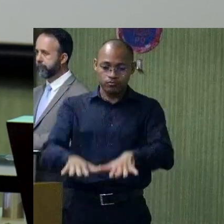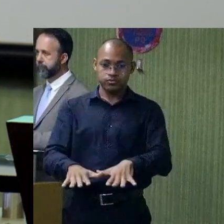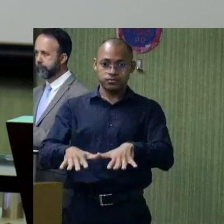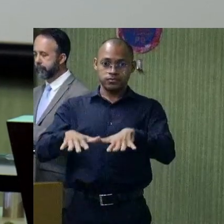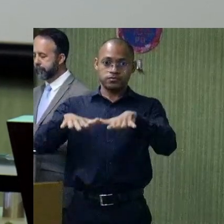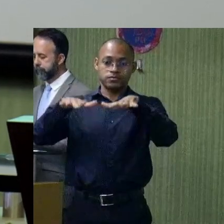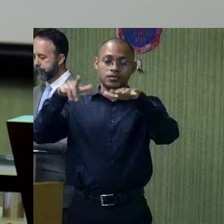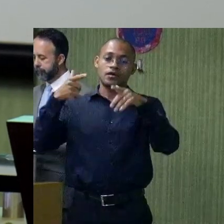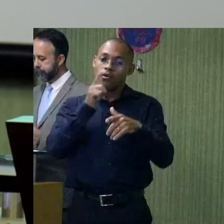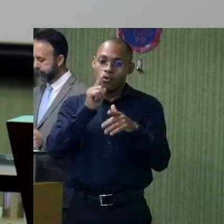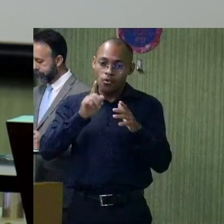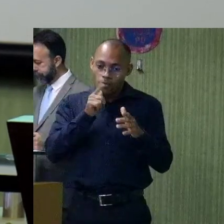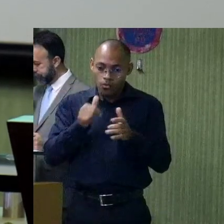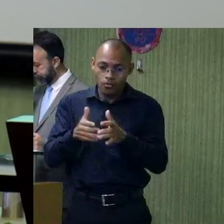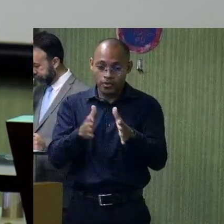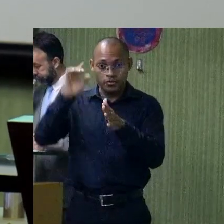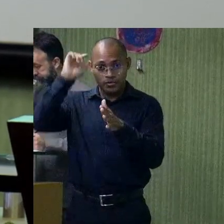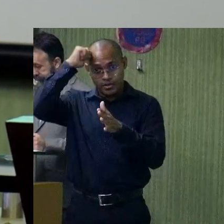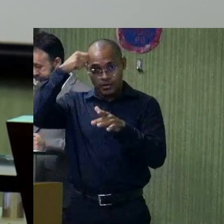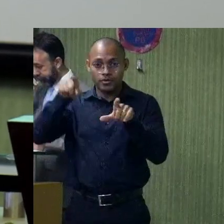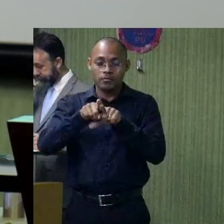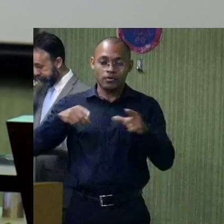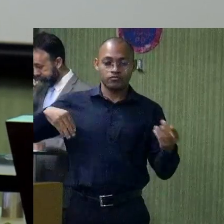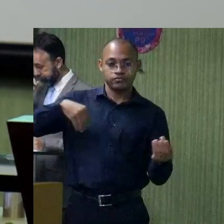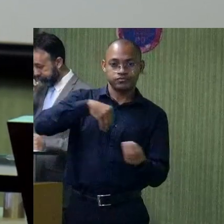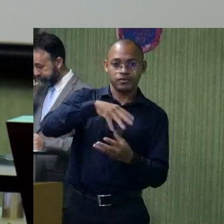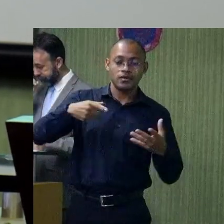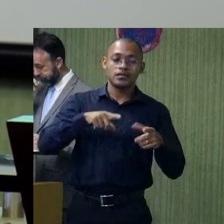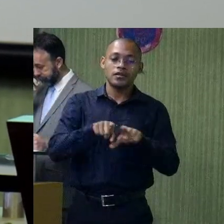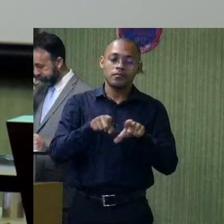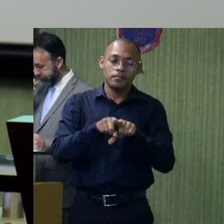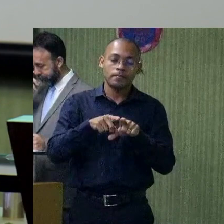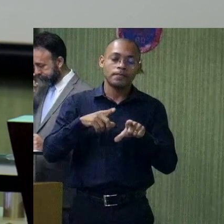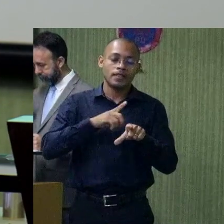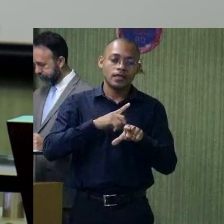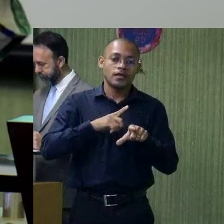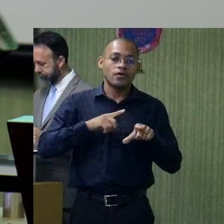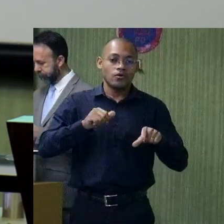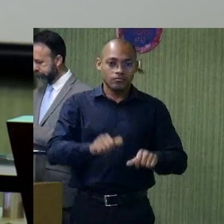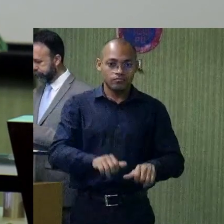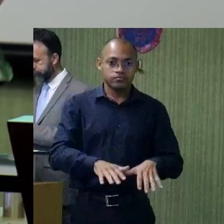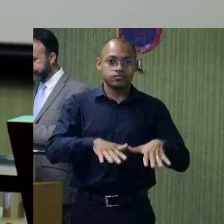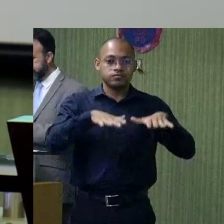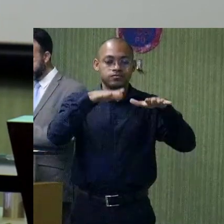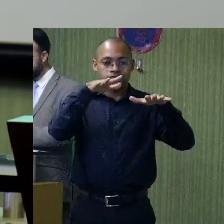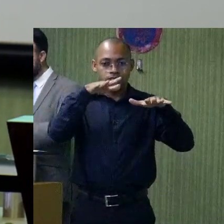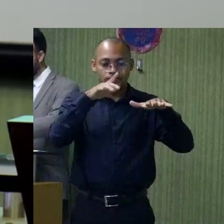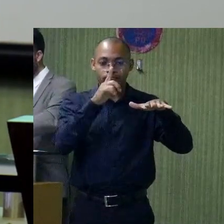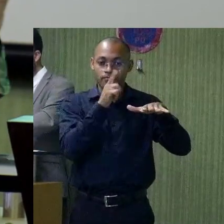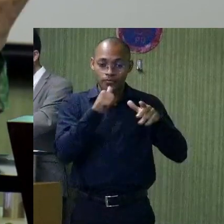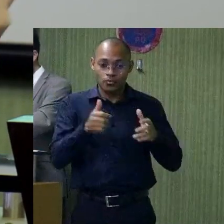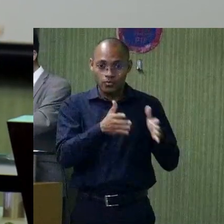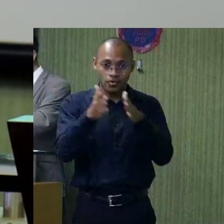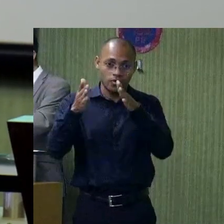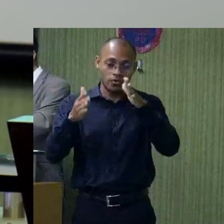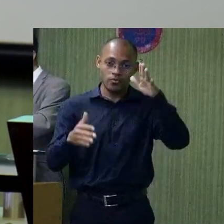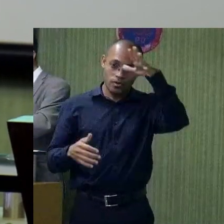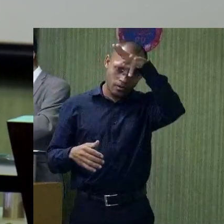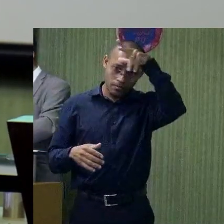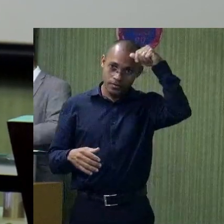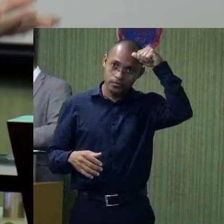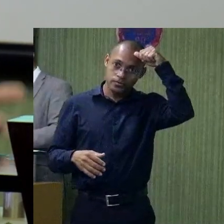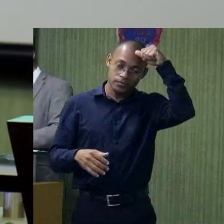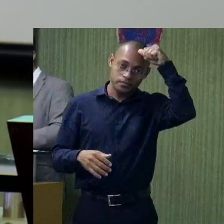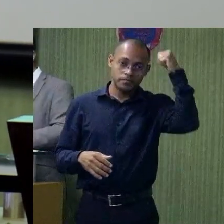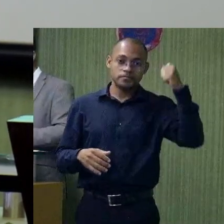também as inundações né que como teve alguns anos atrás também uma que foi demais ficou tudo assim não